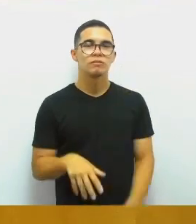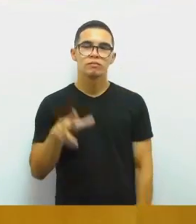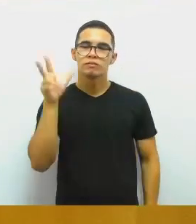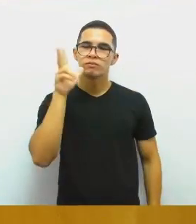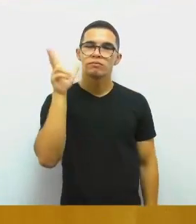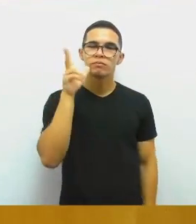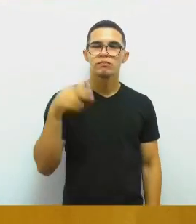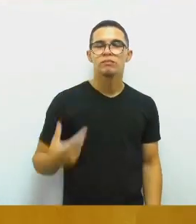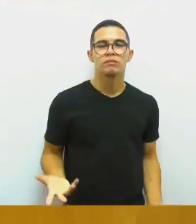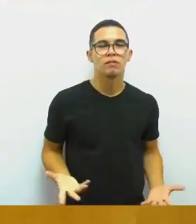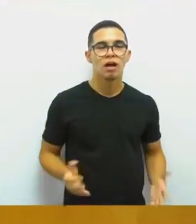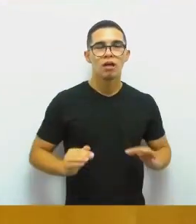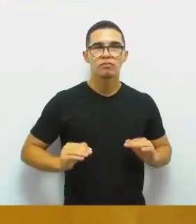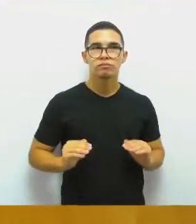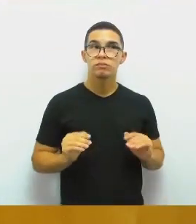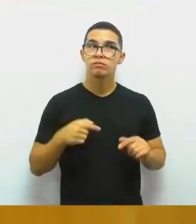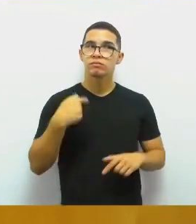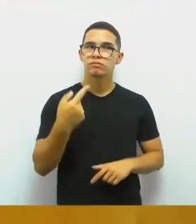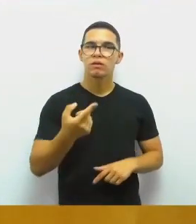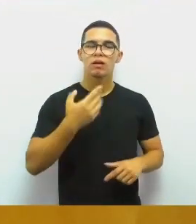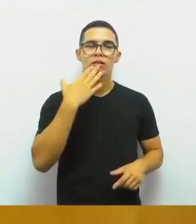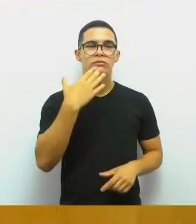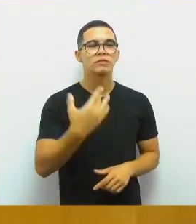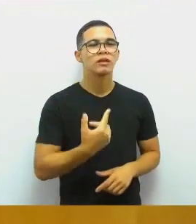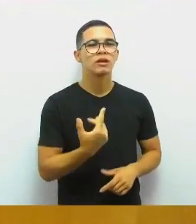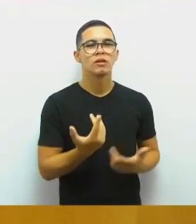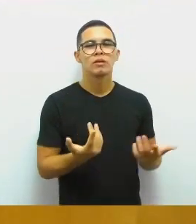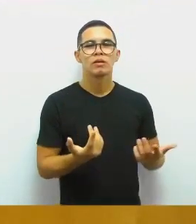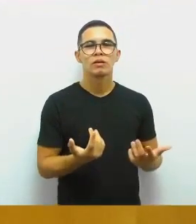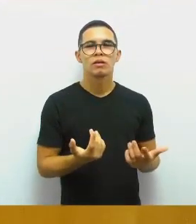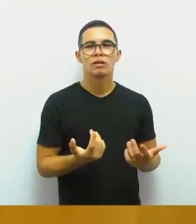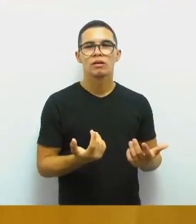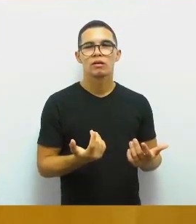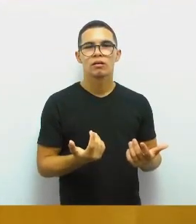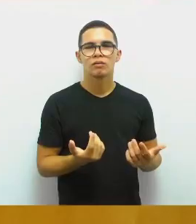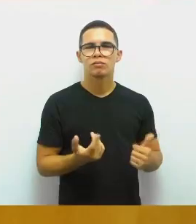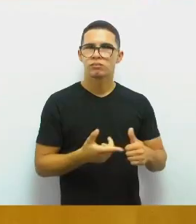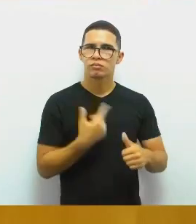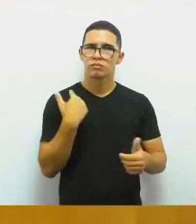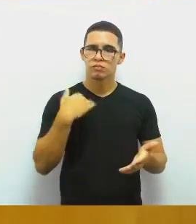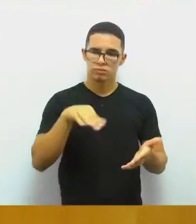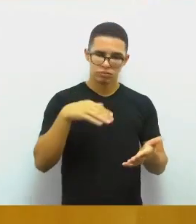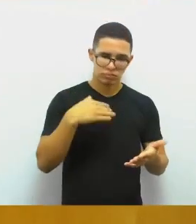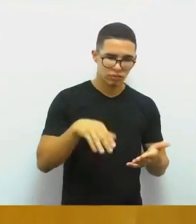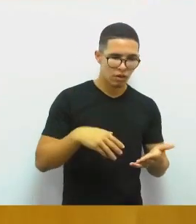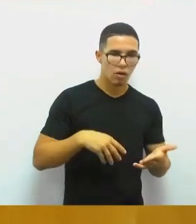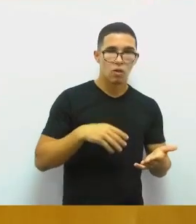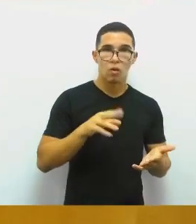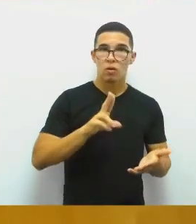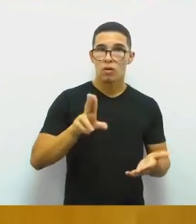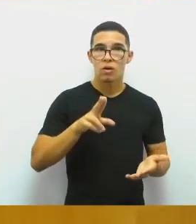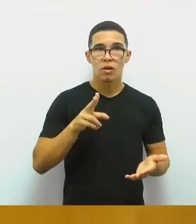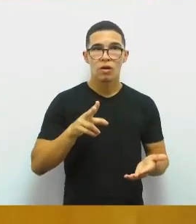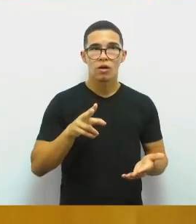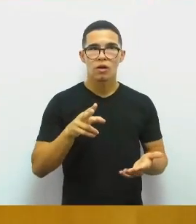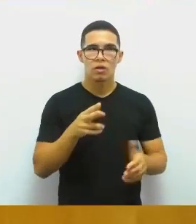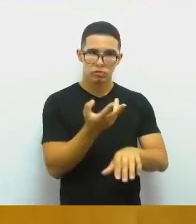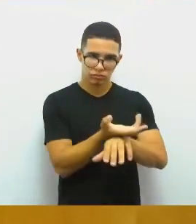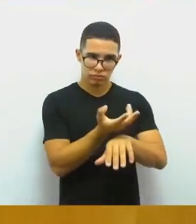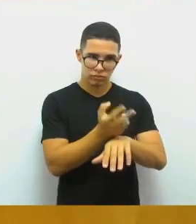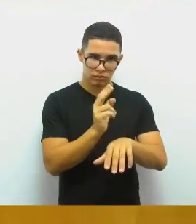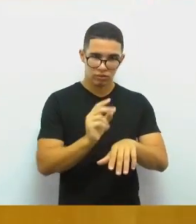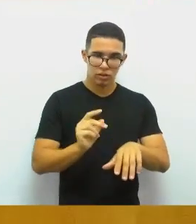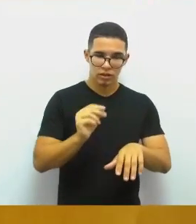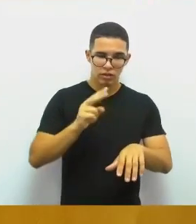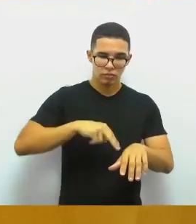Luciana Valverde. Logo após, Sua Excelência solicitou o primeiro secretário que procedesse à leitura das matérias constantes na ordem do